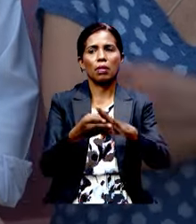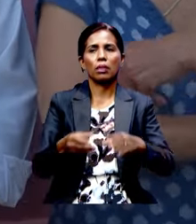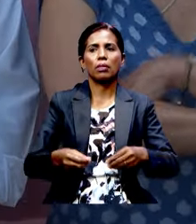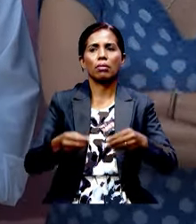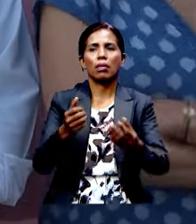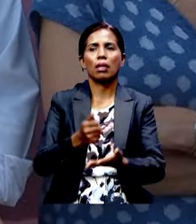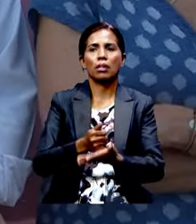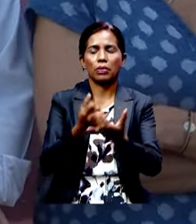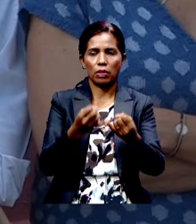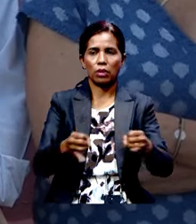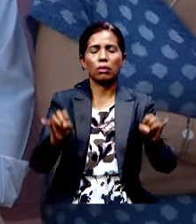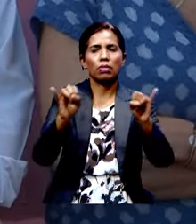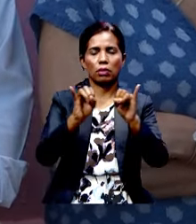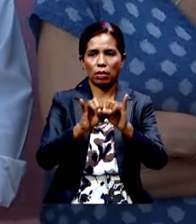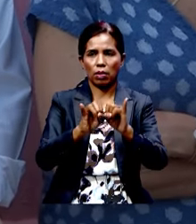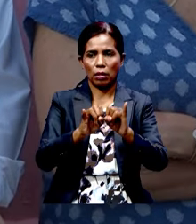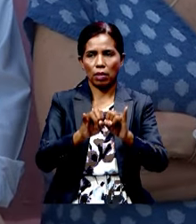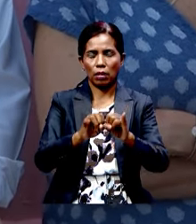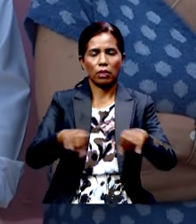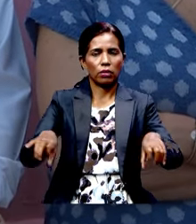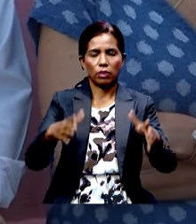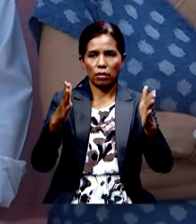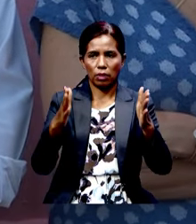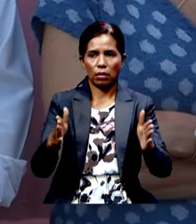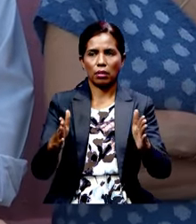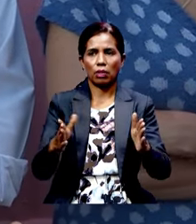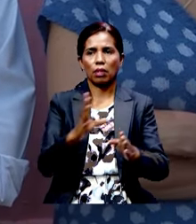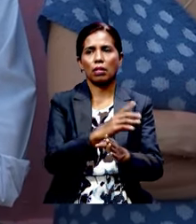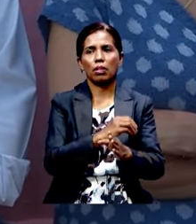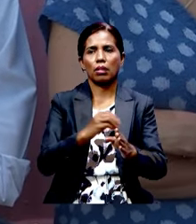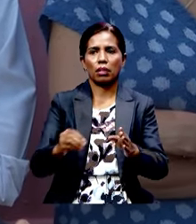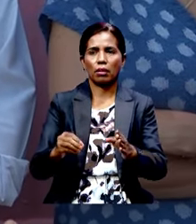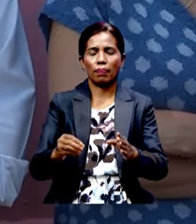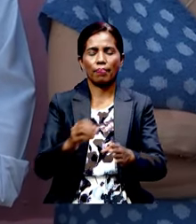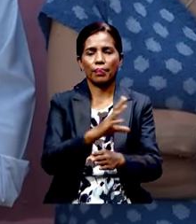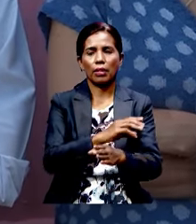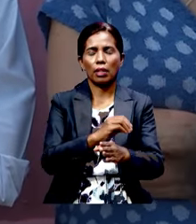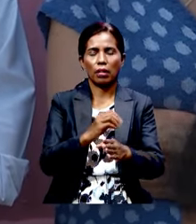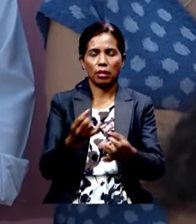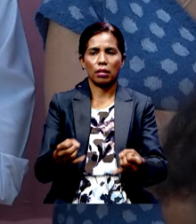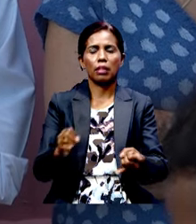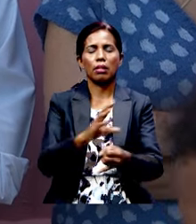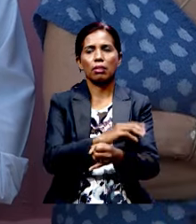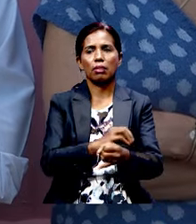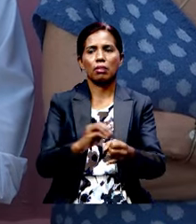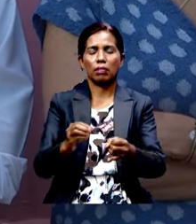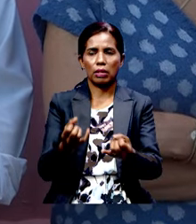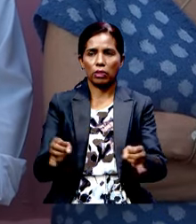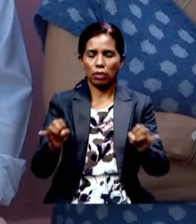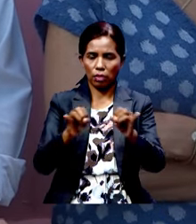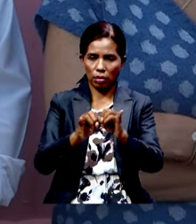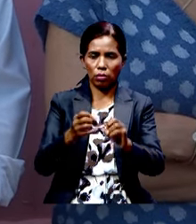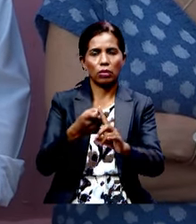ajudo institucional. Também né, mak funcionário sira, nia parceiro individual no institucional estrangeiro, no